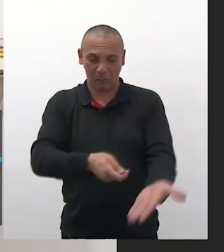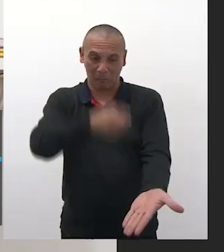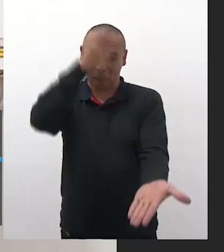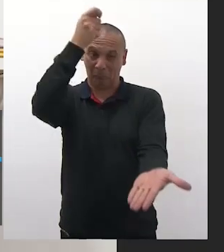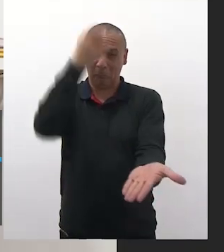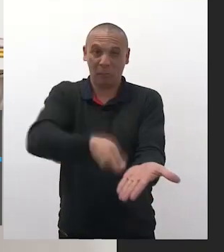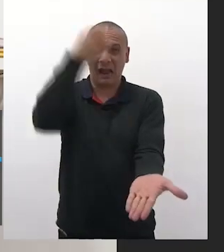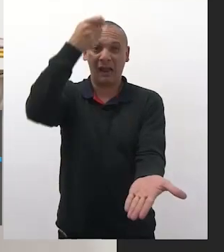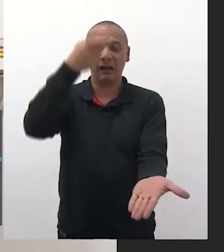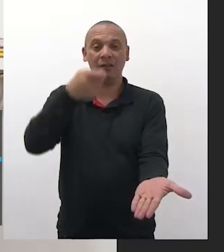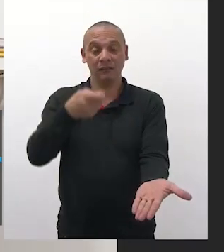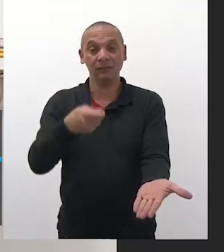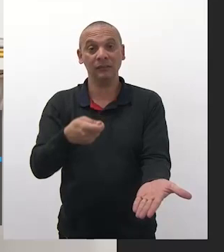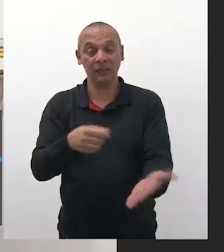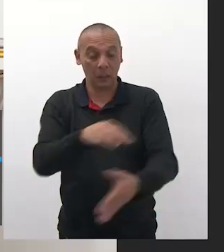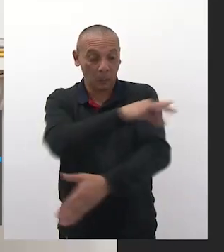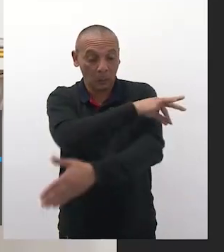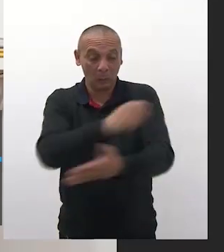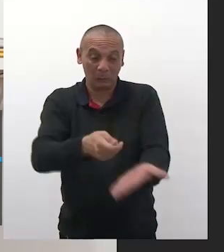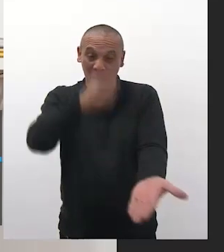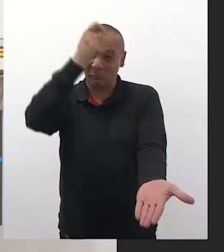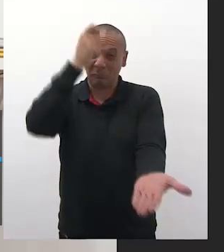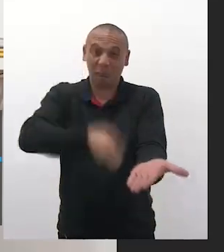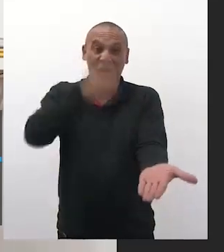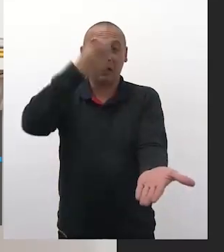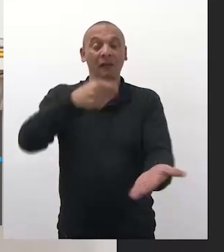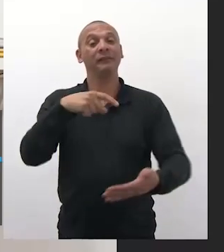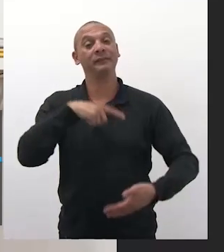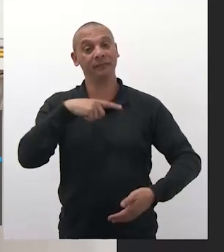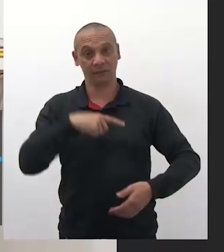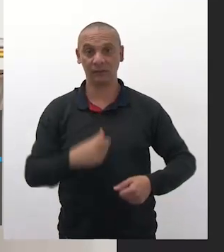régua, eu falei, meu Deus, vai bater em mim com essa régua, né?